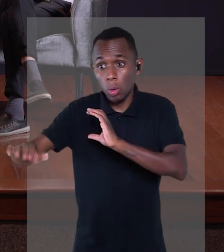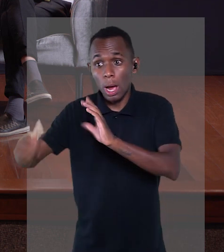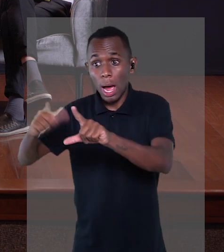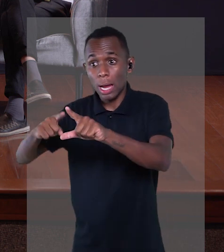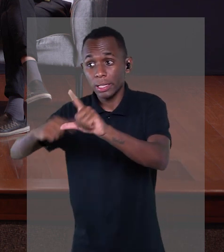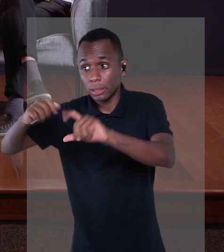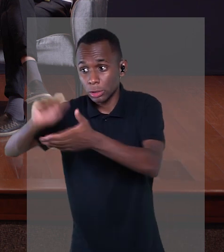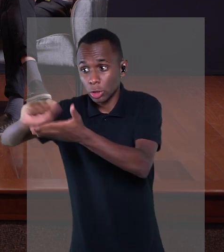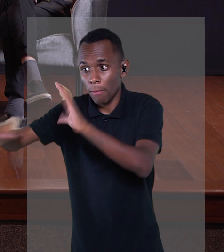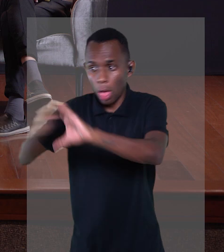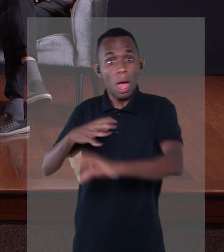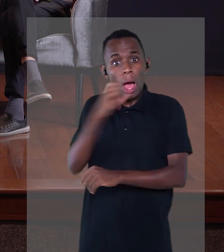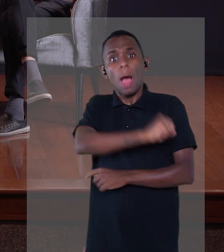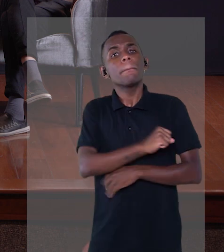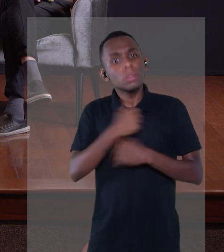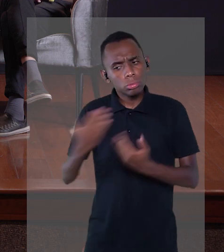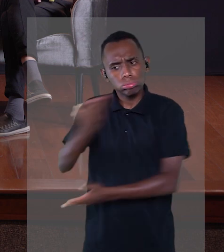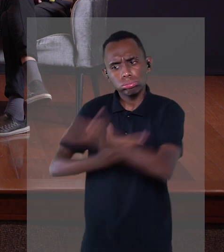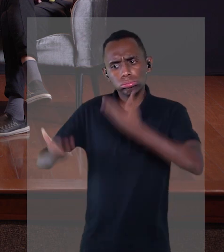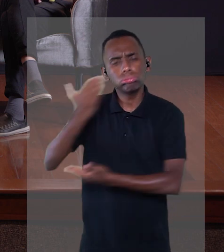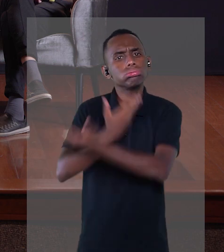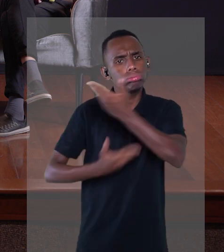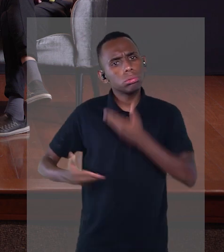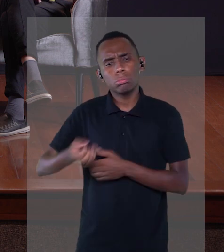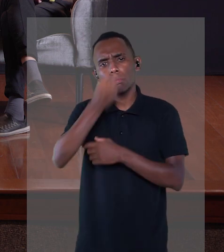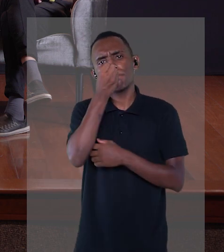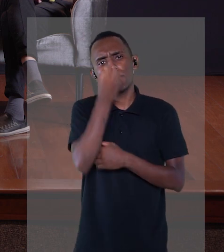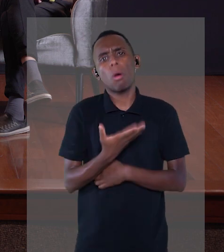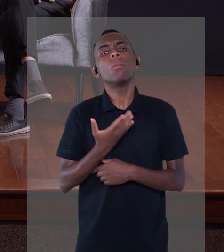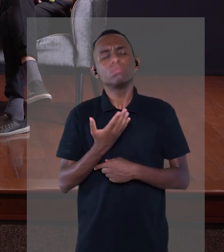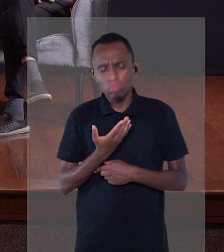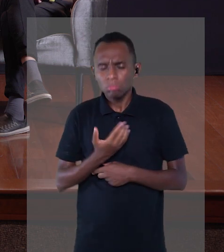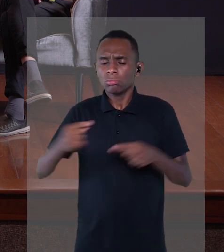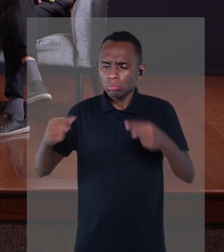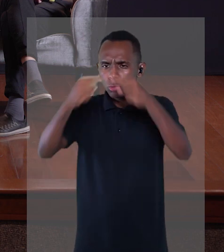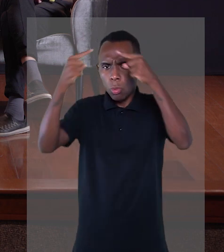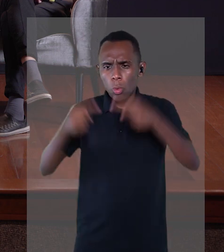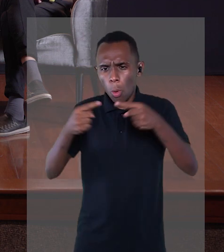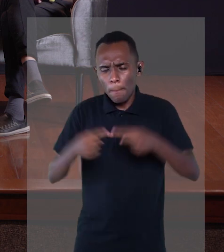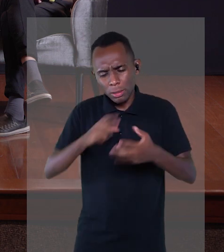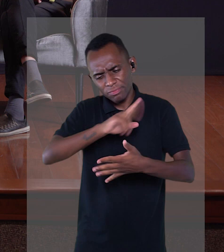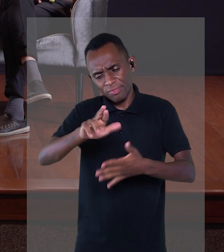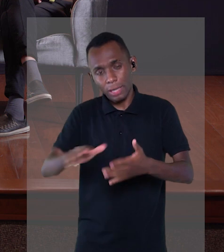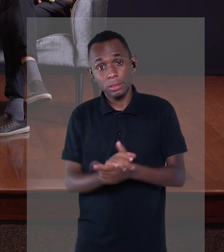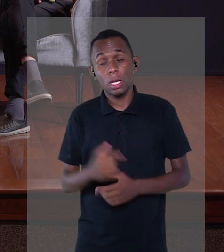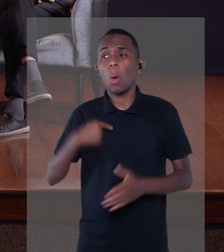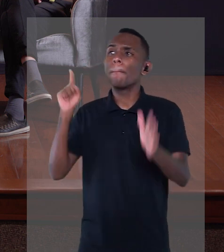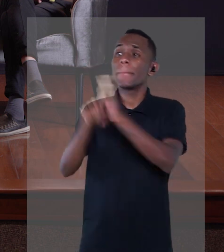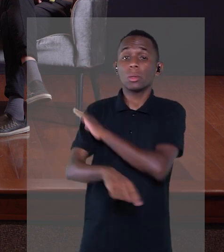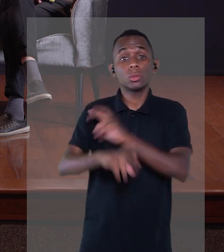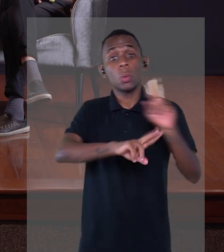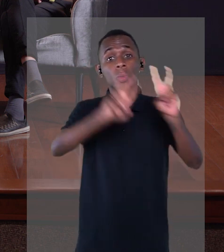muito rápida. Então, realmente, esse processo da gente tem realmente uma liga muito forte. Eu ia questionar a